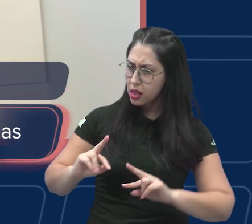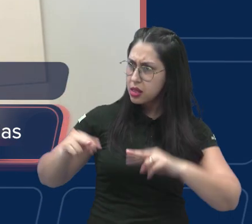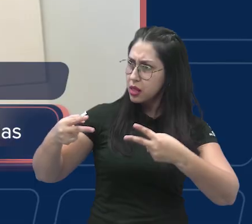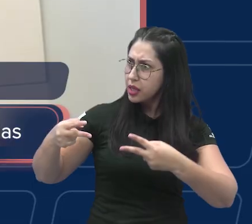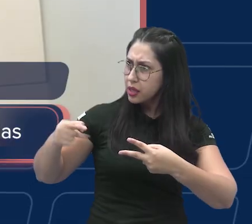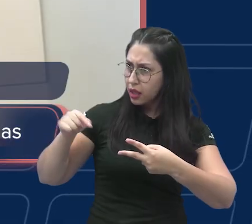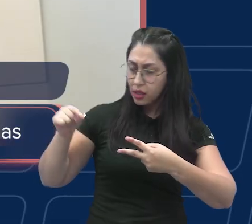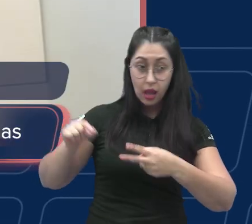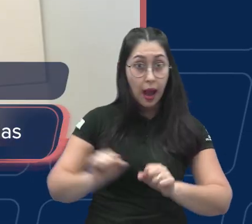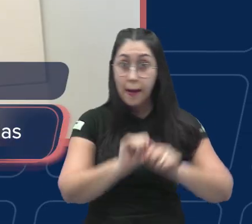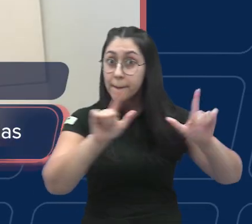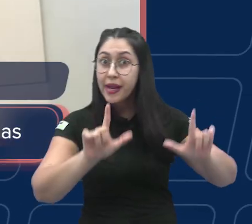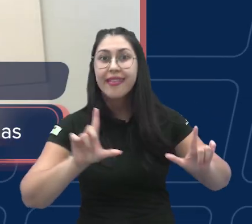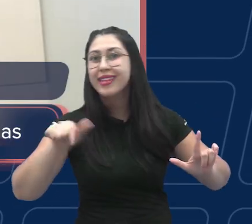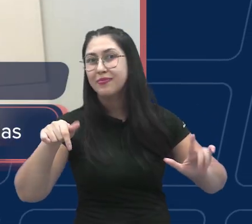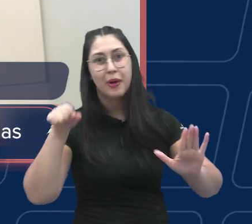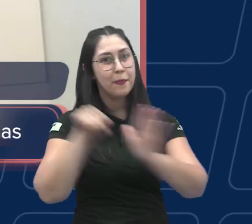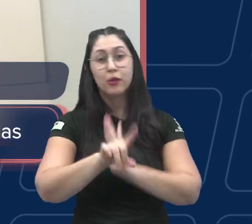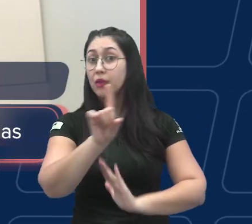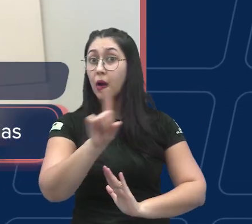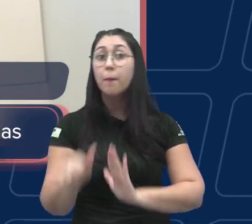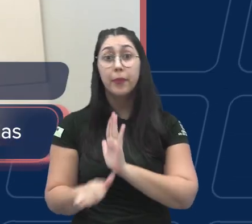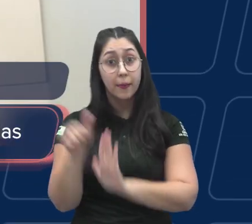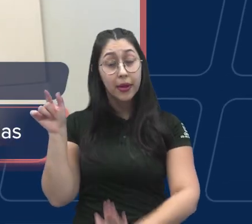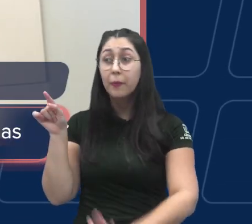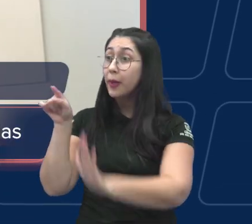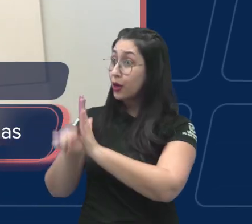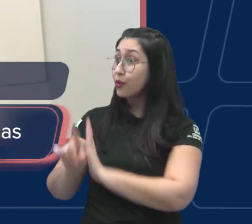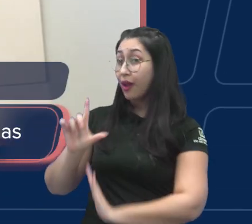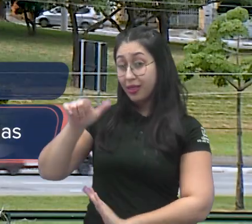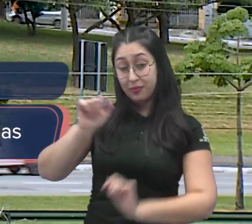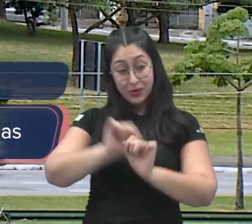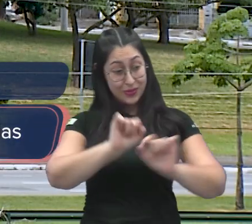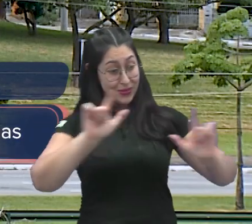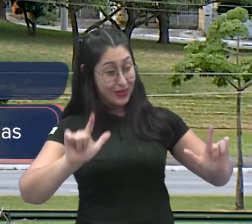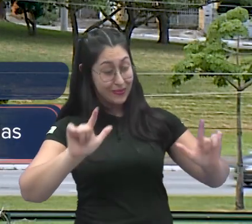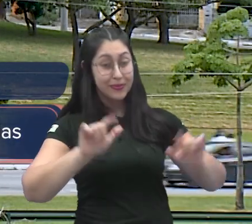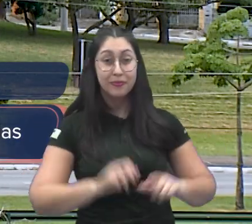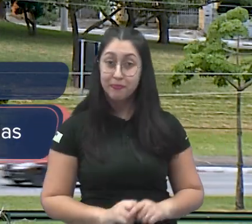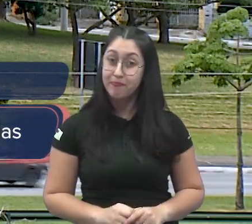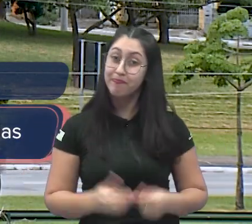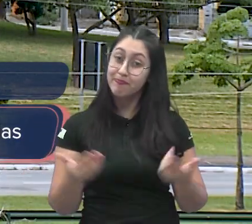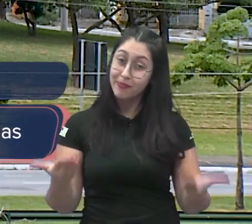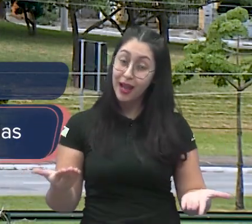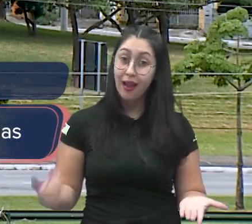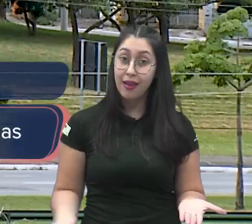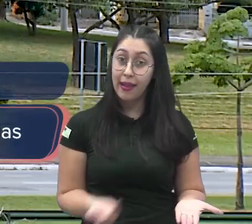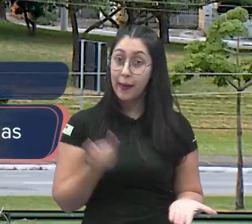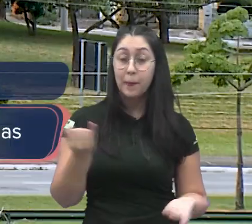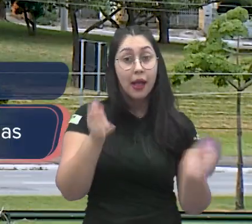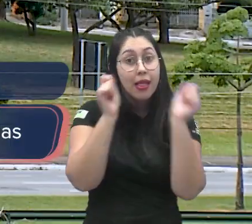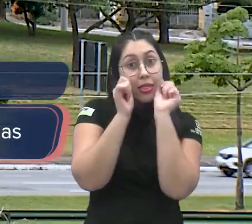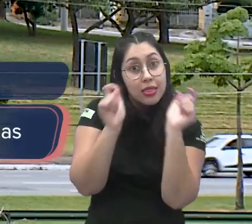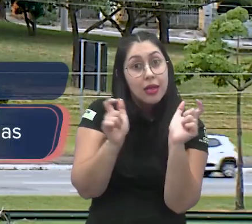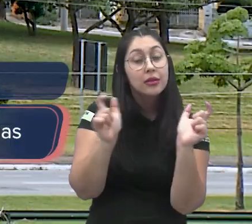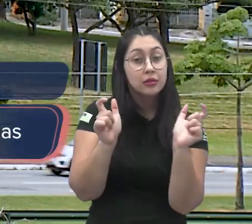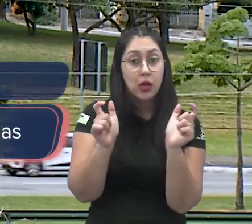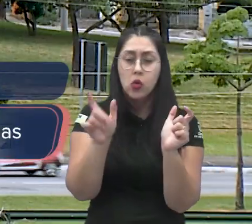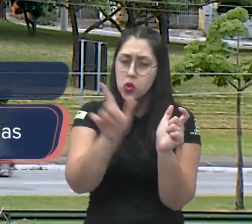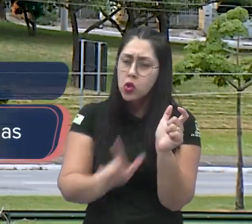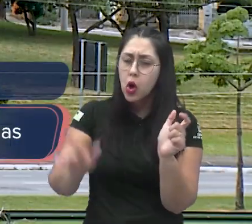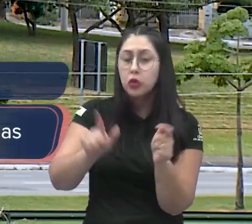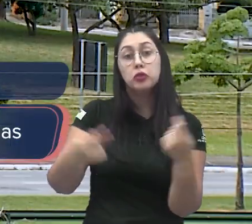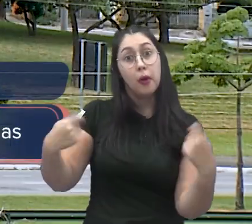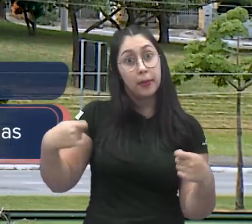aqui. Não clique primeiro, depois pergunte, né? Pergunta e depois clica. Bom, Júlia, é isso. A gente sabe que é importante ficar atento,